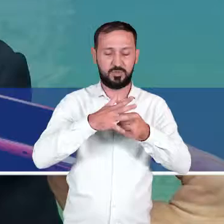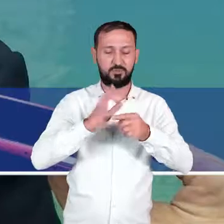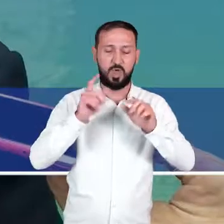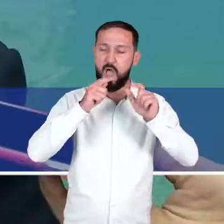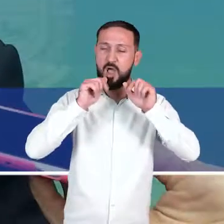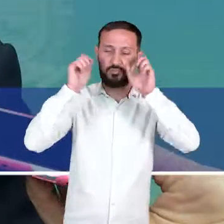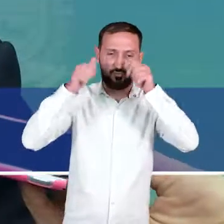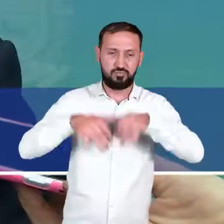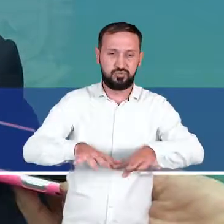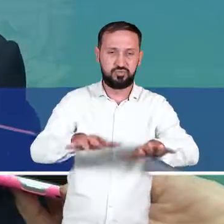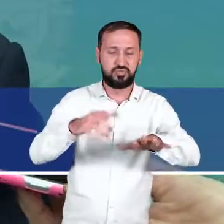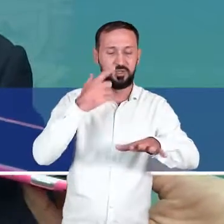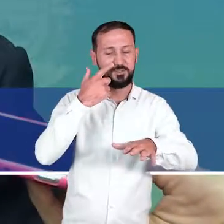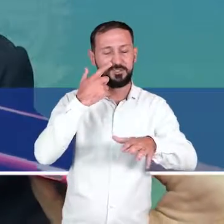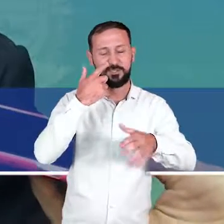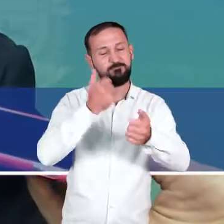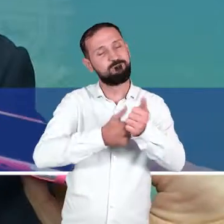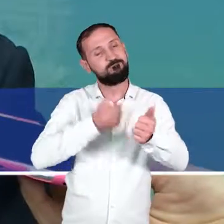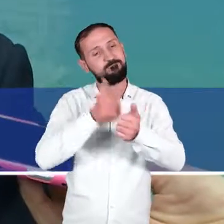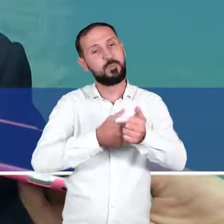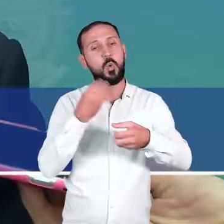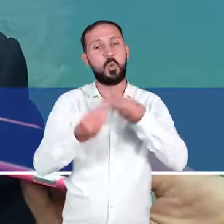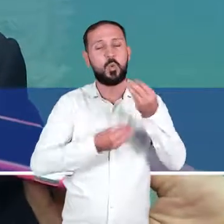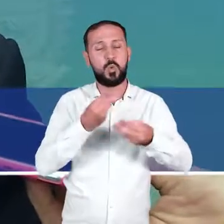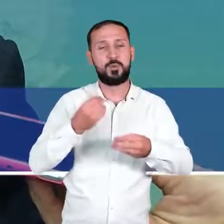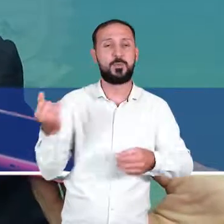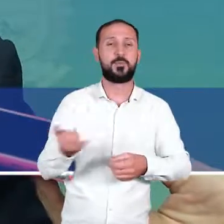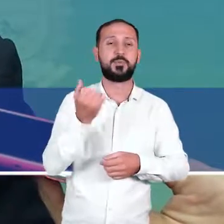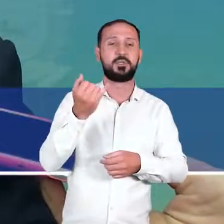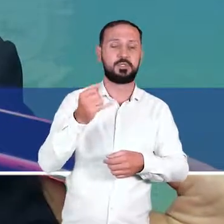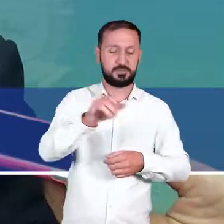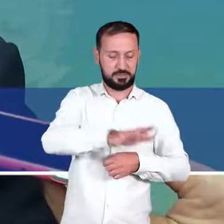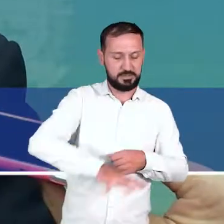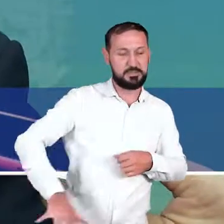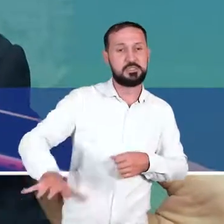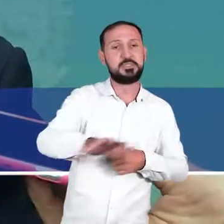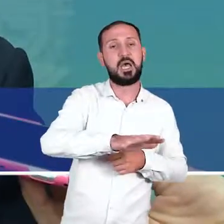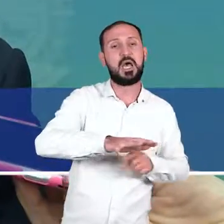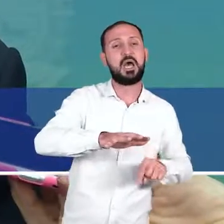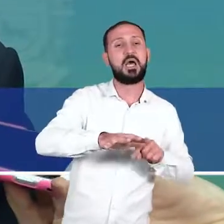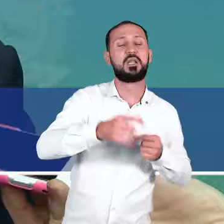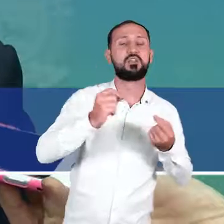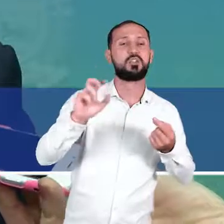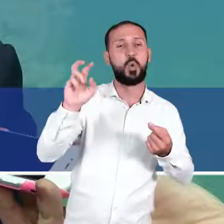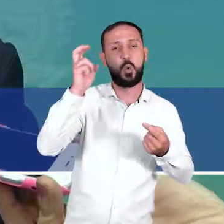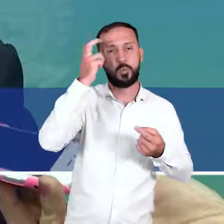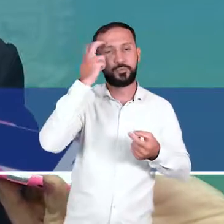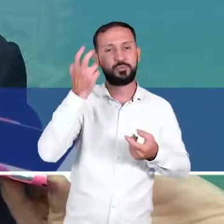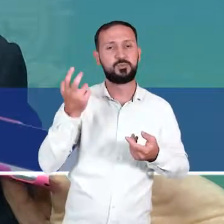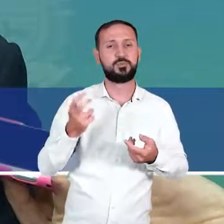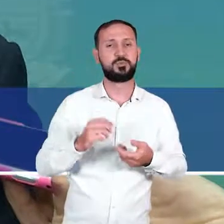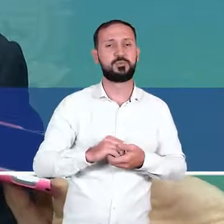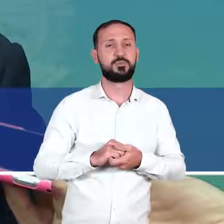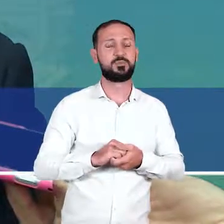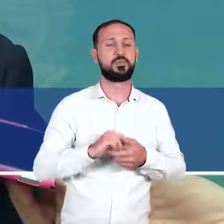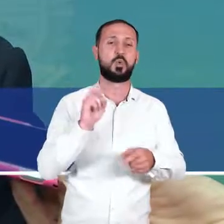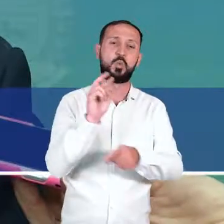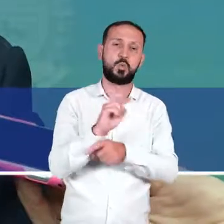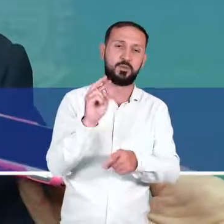analisamos vários pontos, né? A importância dessa área no sentido de cultura mesmo,